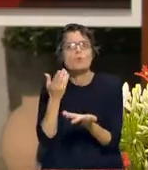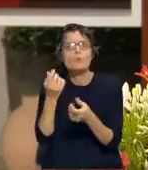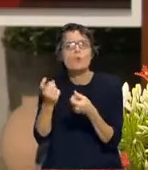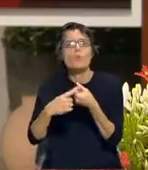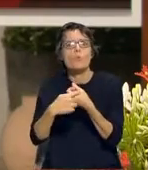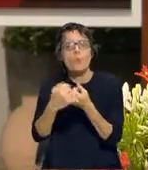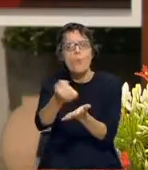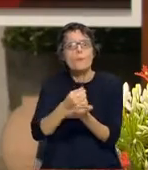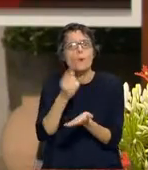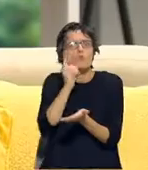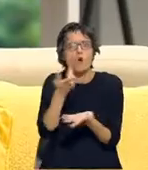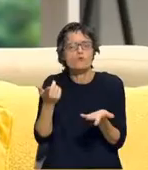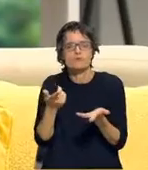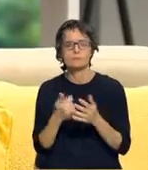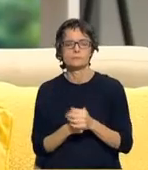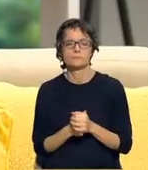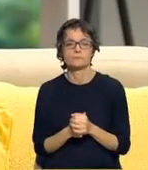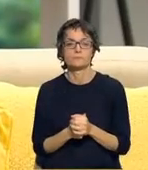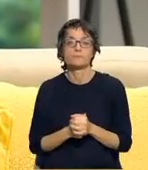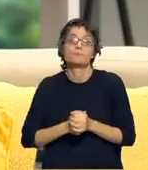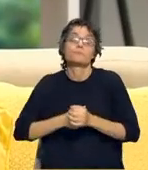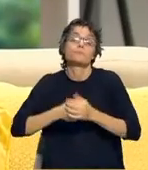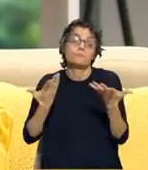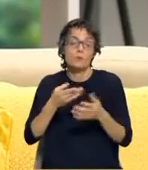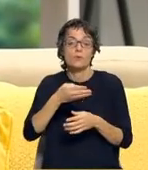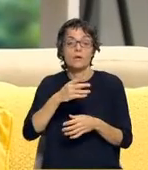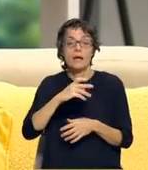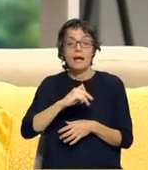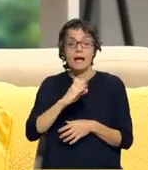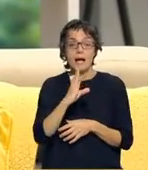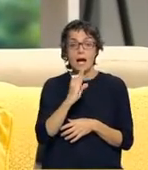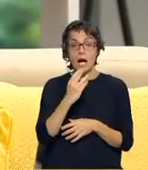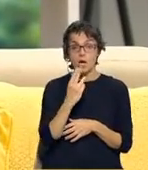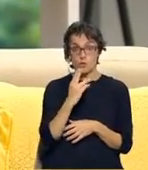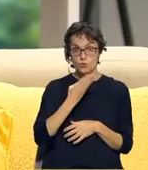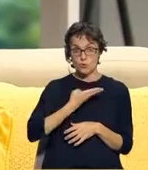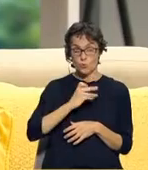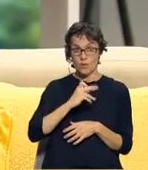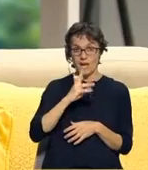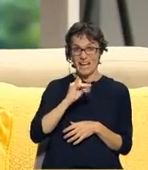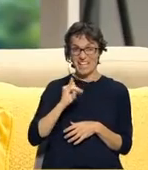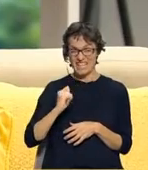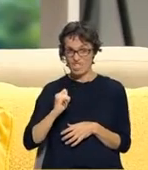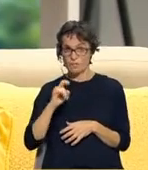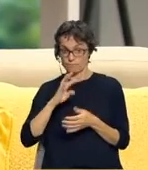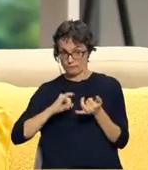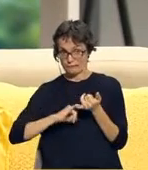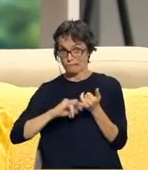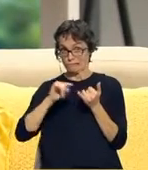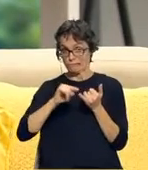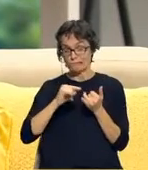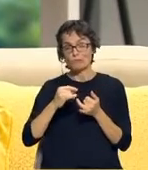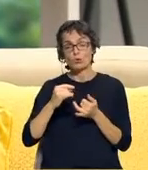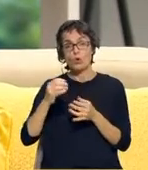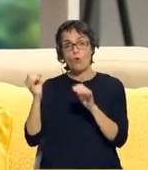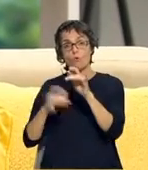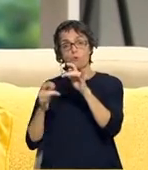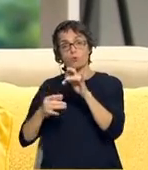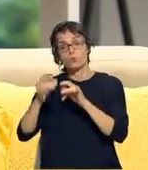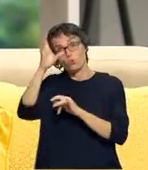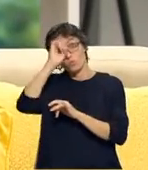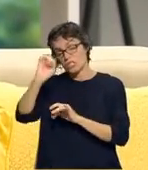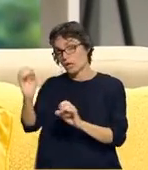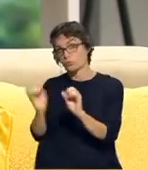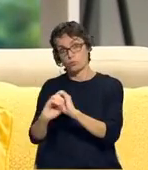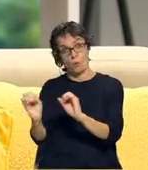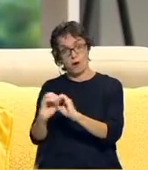apoios? Nós, lá está, Ajudaris não tem fundos estatais. Lá está, portanto, vocês precisam é mesmo destas iniciativas. Precisamos de vender os